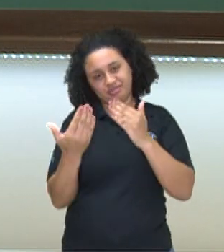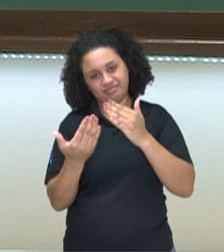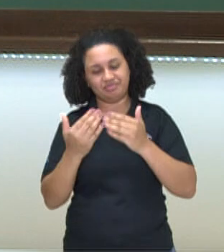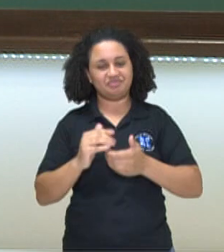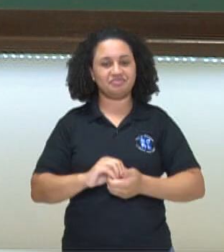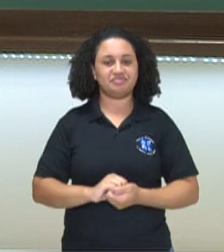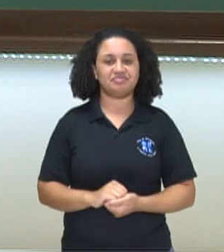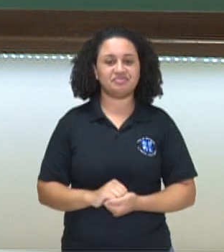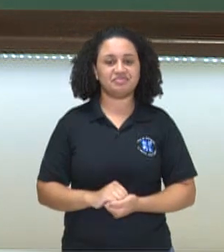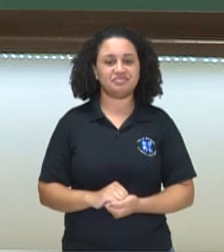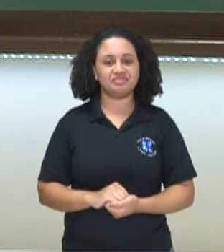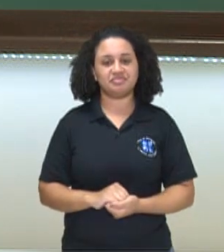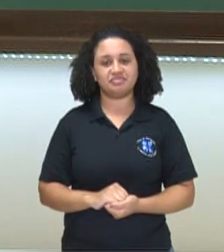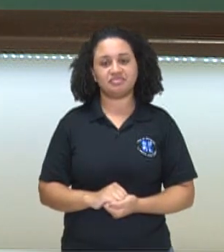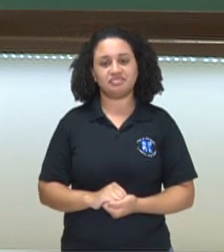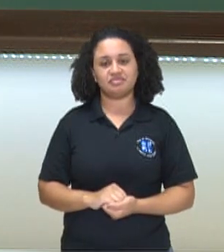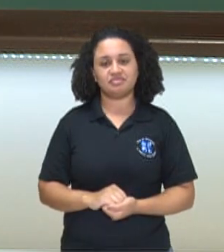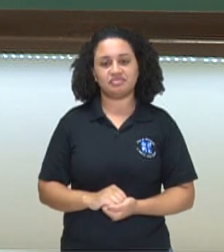Coloco com calma. Vou